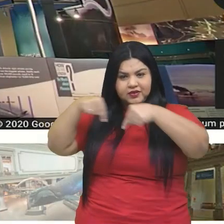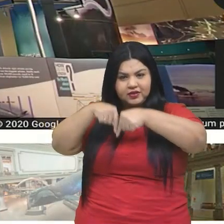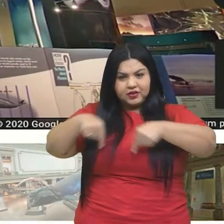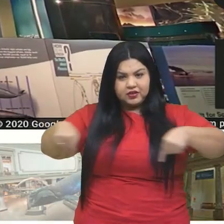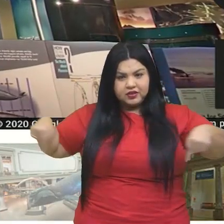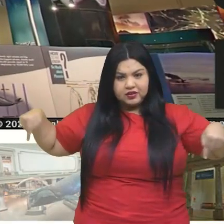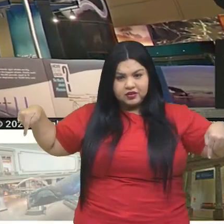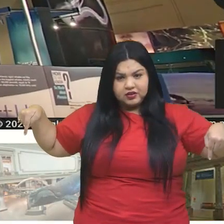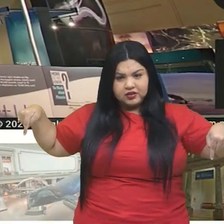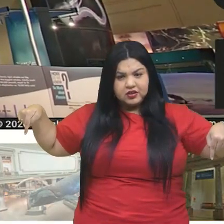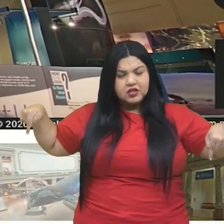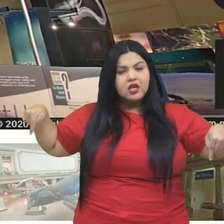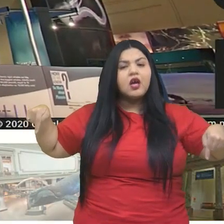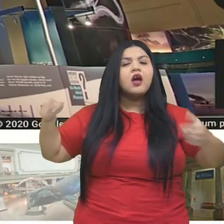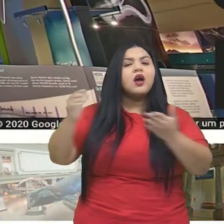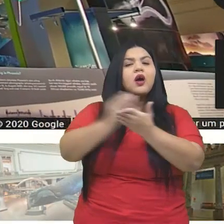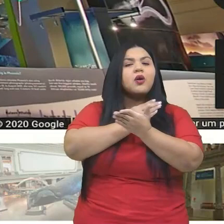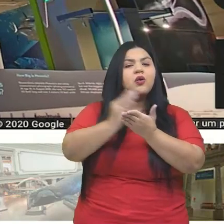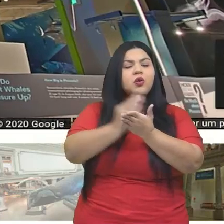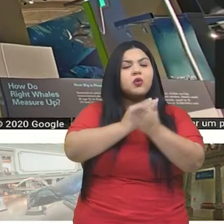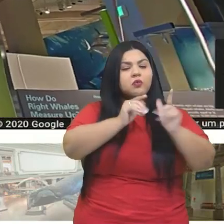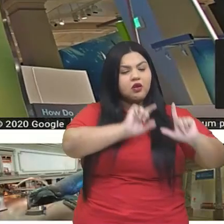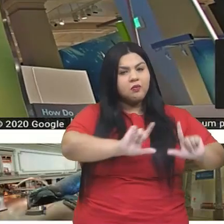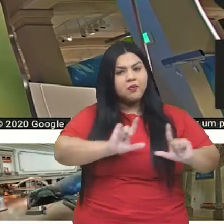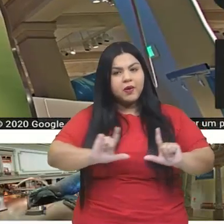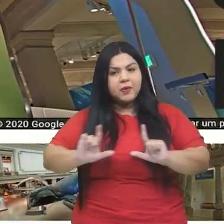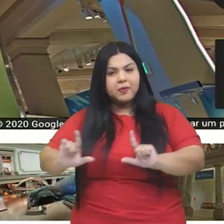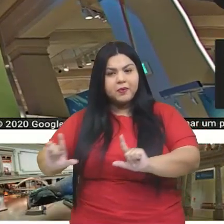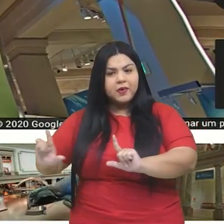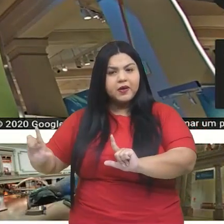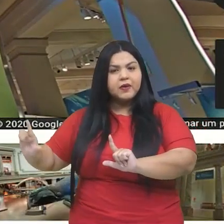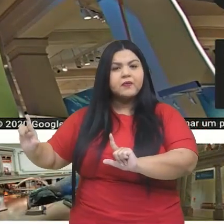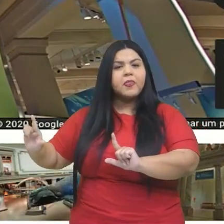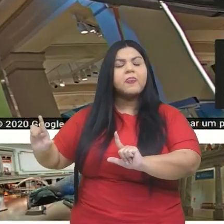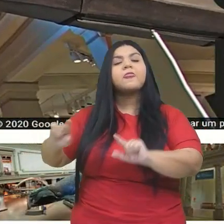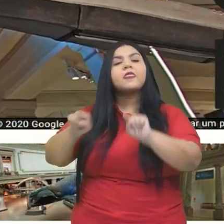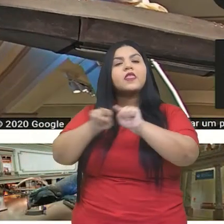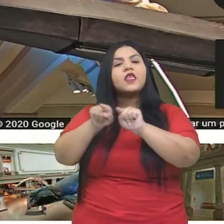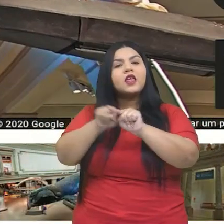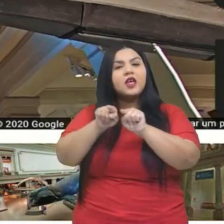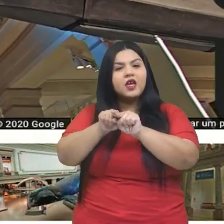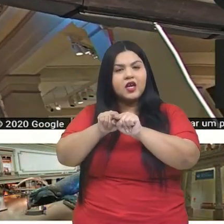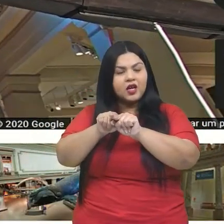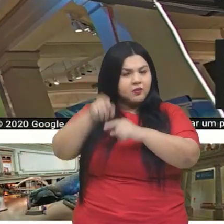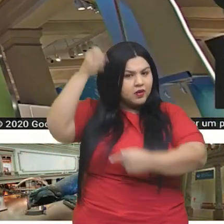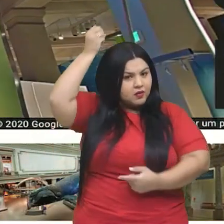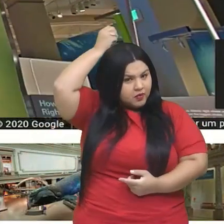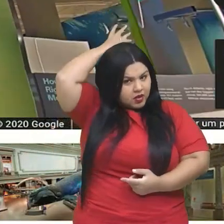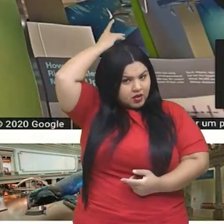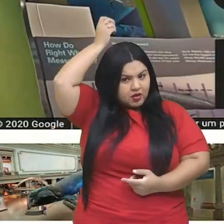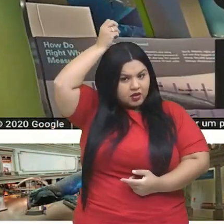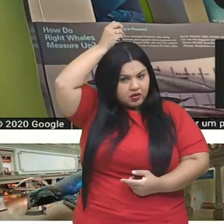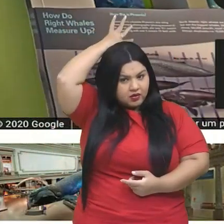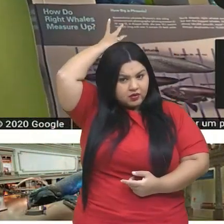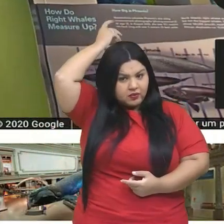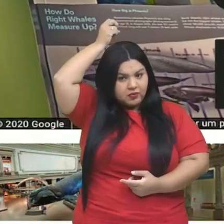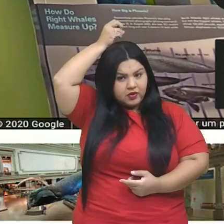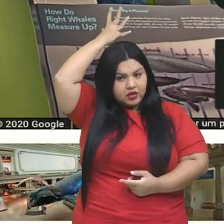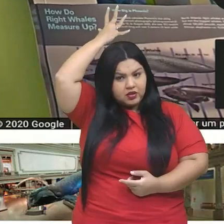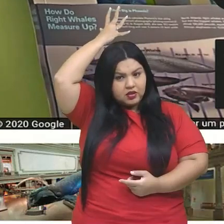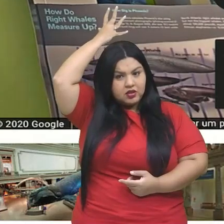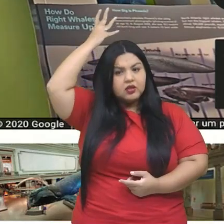algumas outras exposições, olha só que legal aqui, a baleia, né, uma baleia aqui,